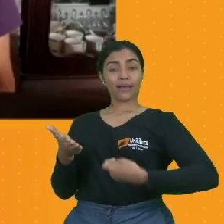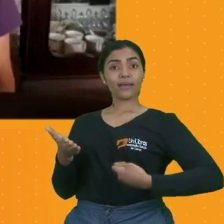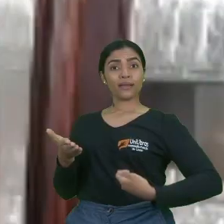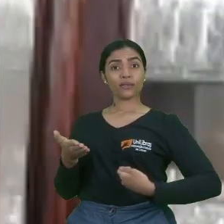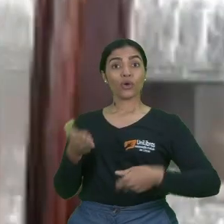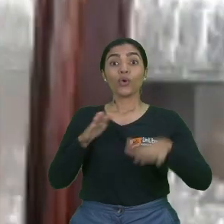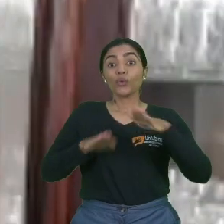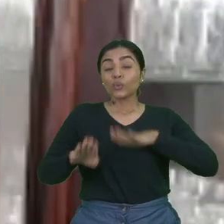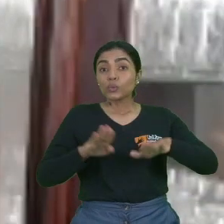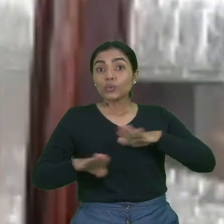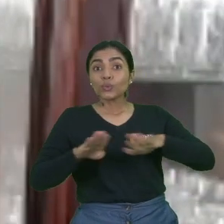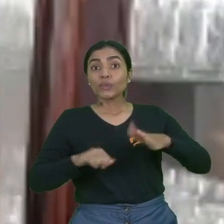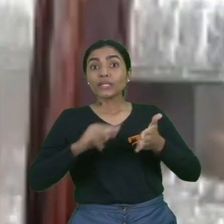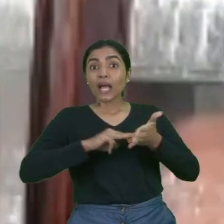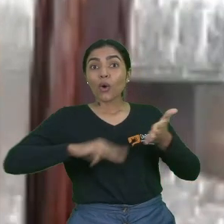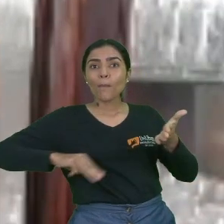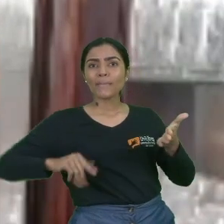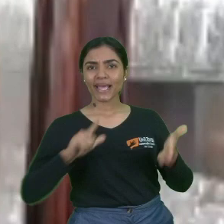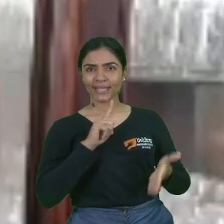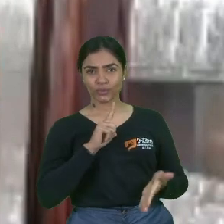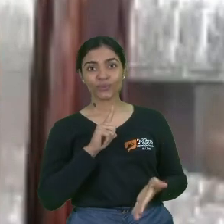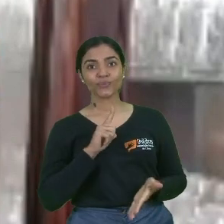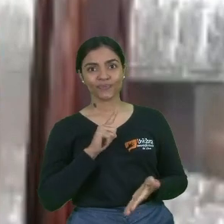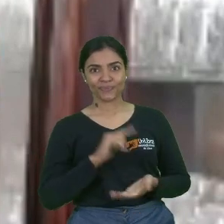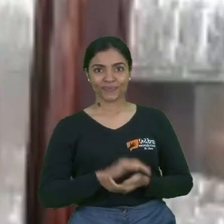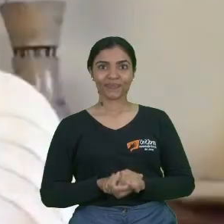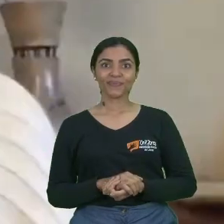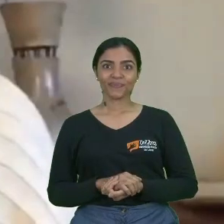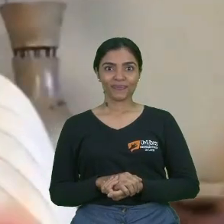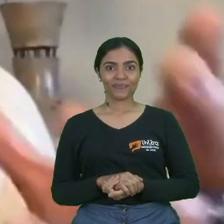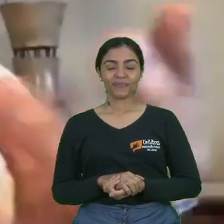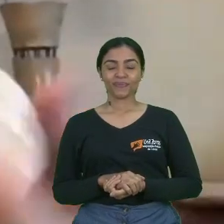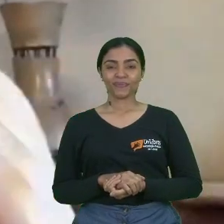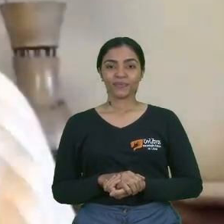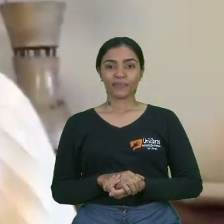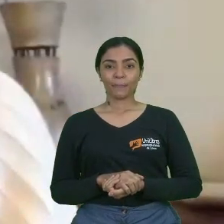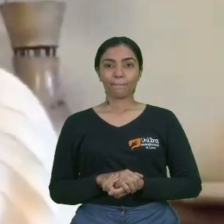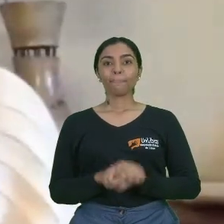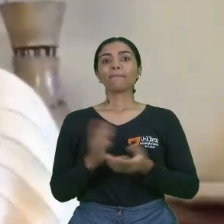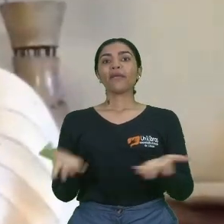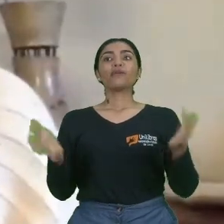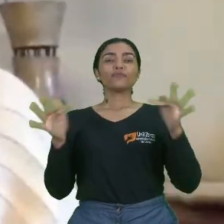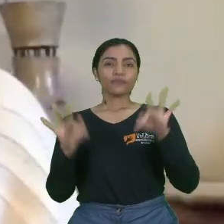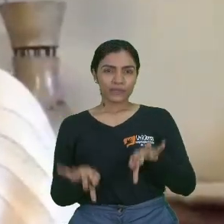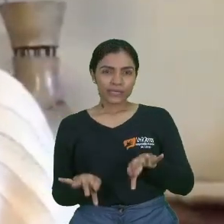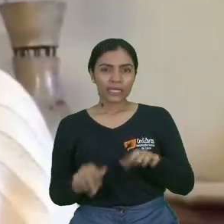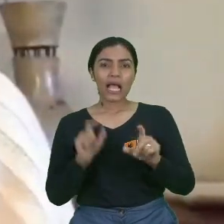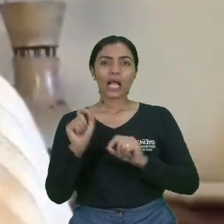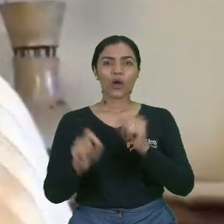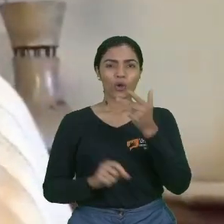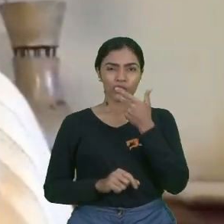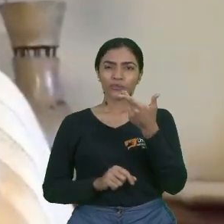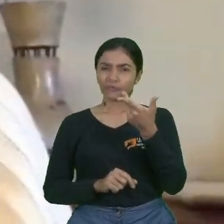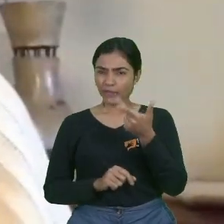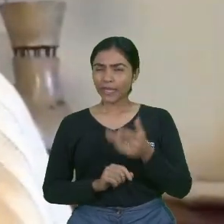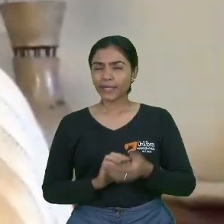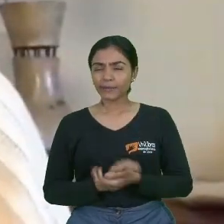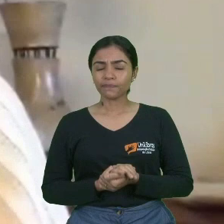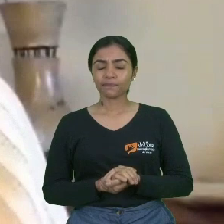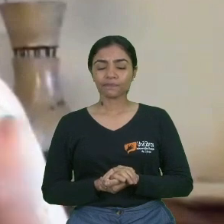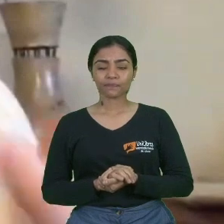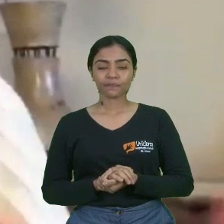metodológicos né então o que Harmonia finalizar a Quina é